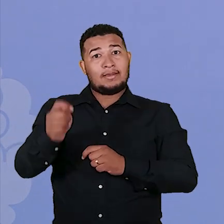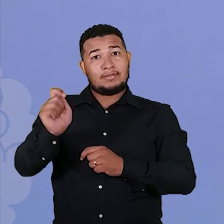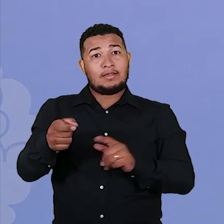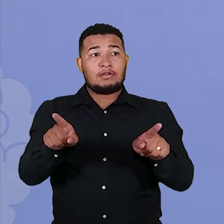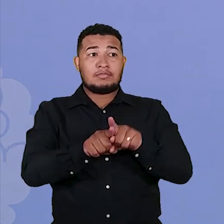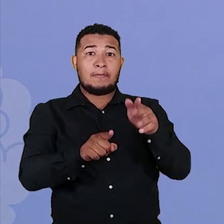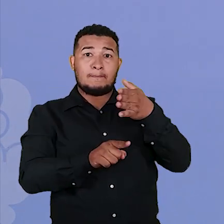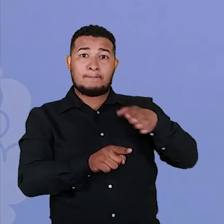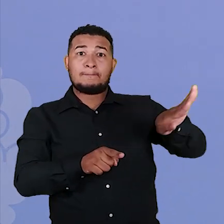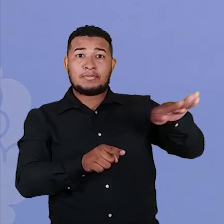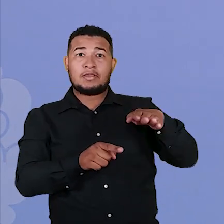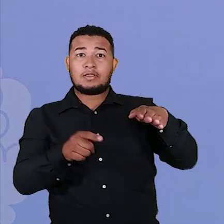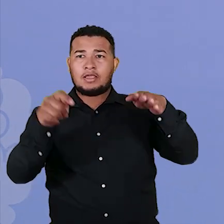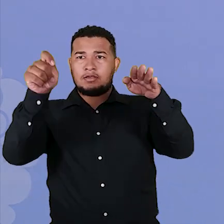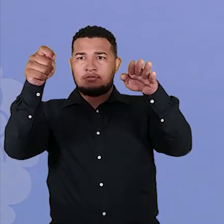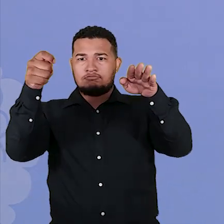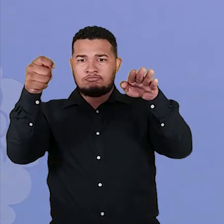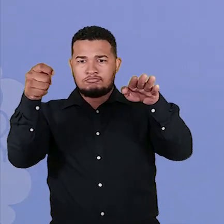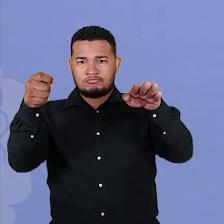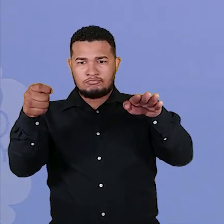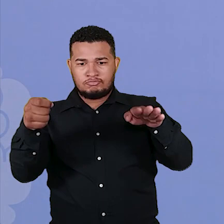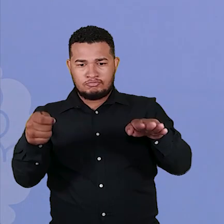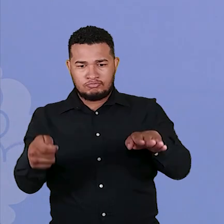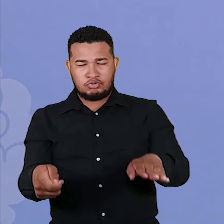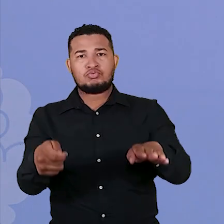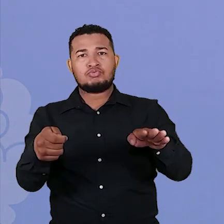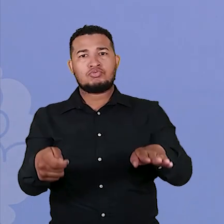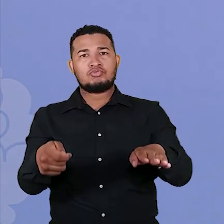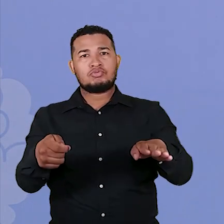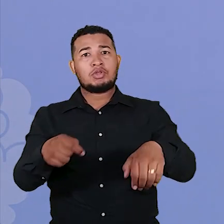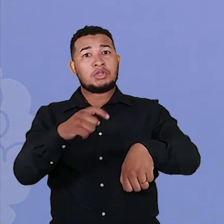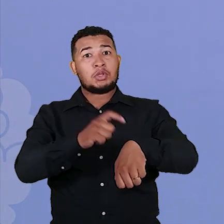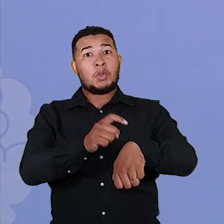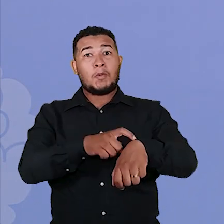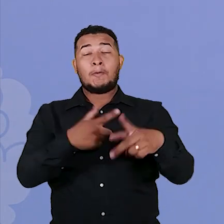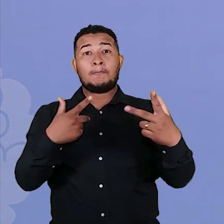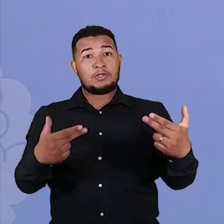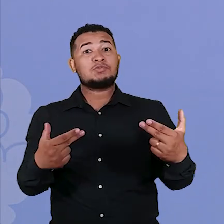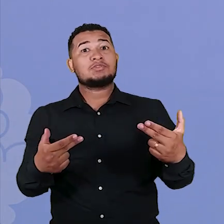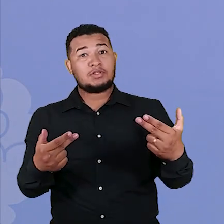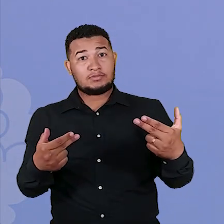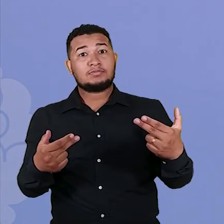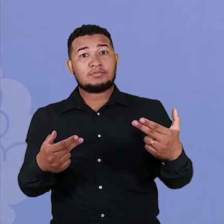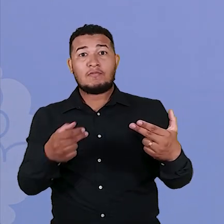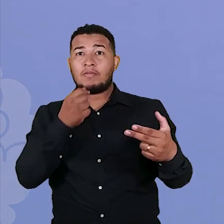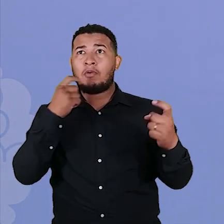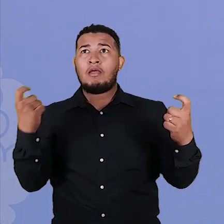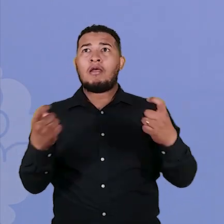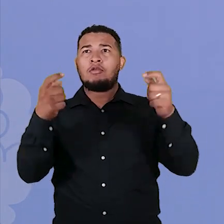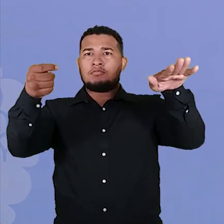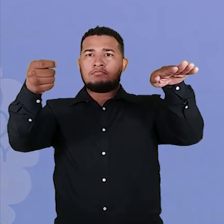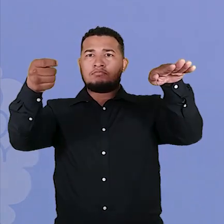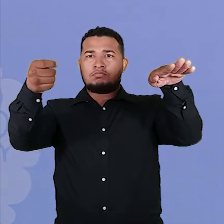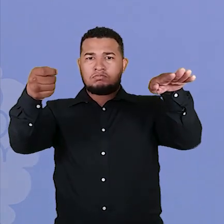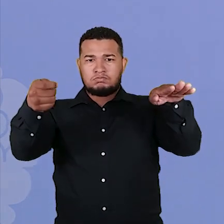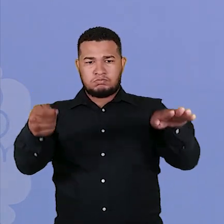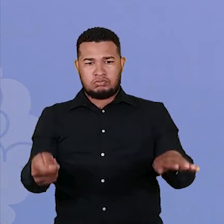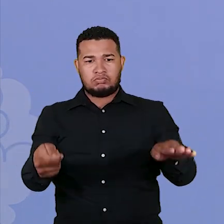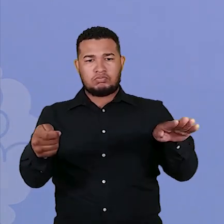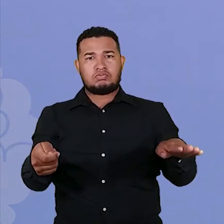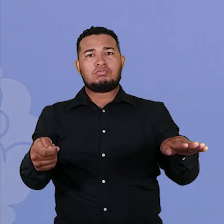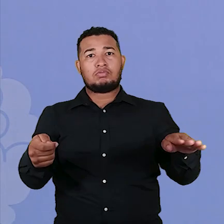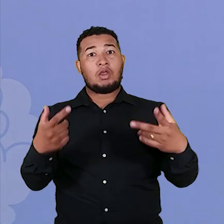um martelo e com a pena e eles chegaram realmente ao mesmo tempo no chão jogado da mesma altura ao mesmo tempo